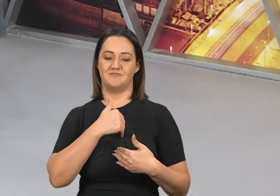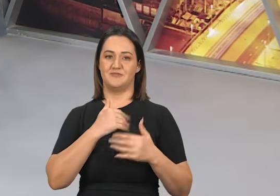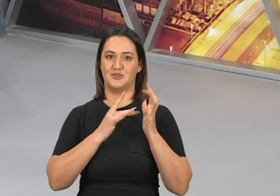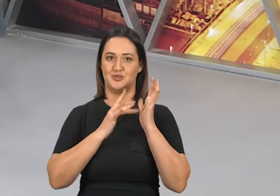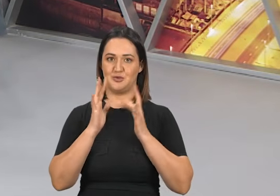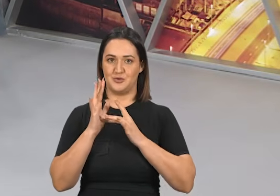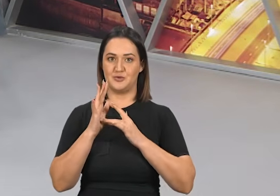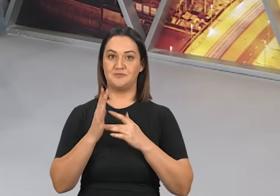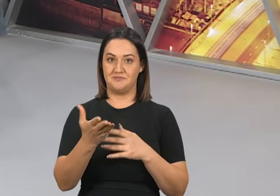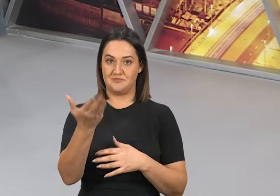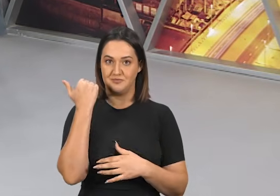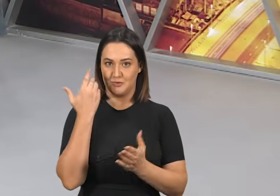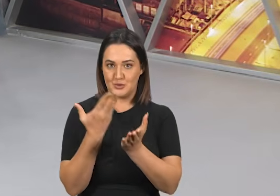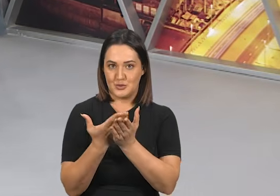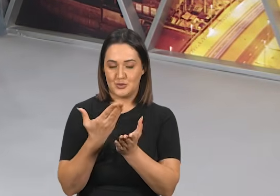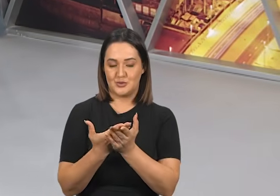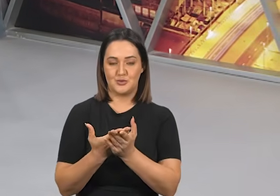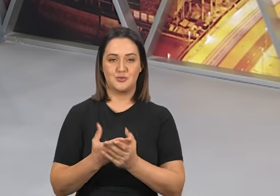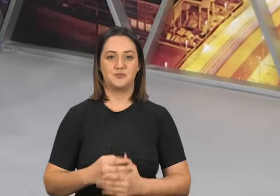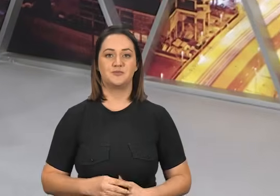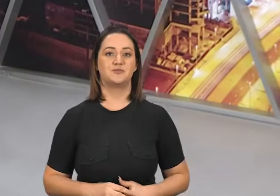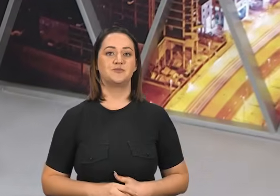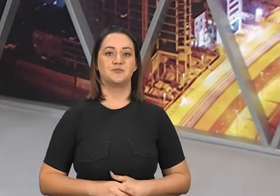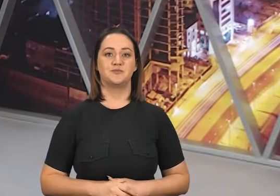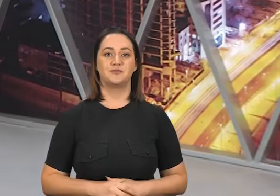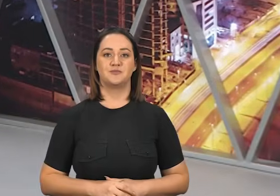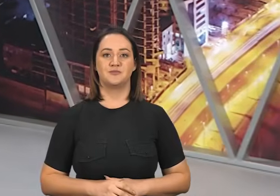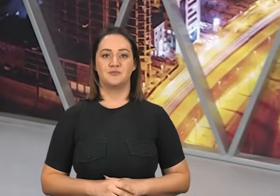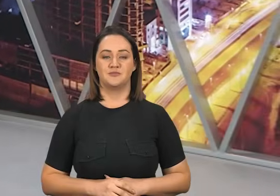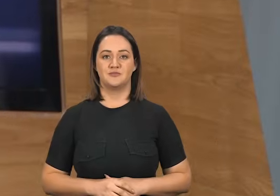no coração. Vamos ao estudo de hoje.